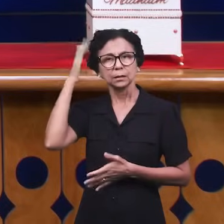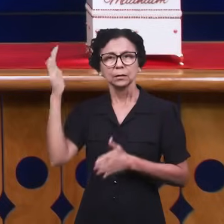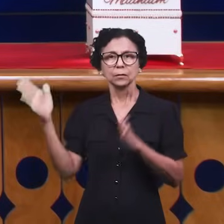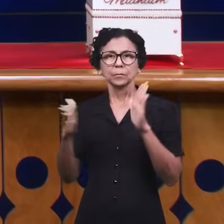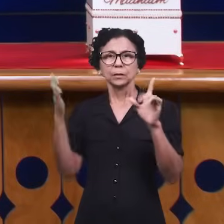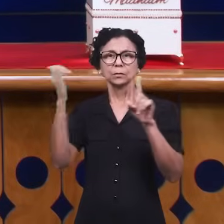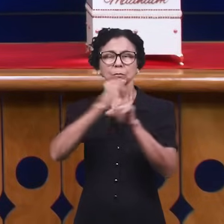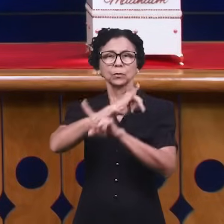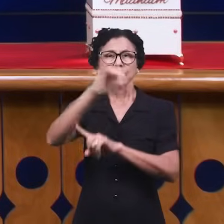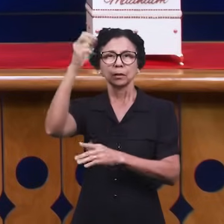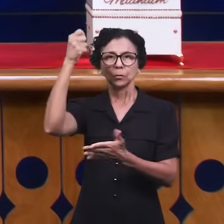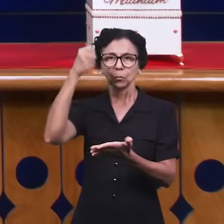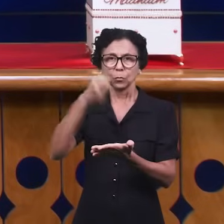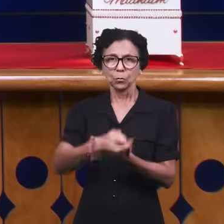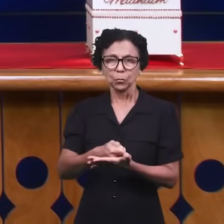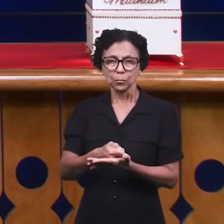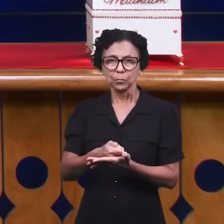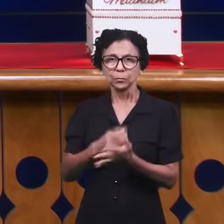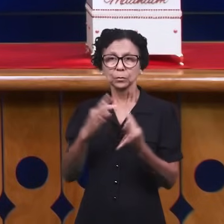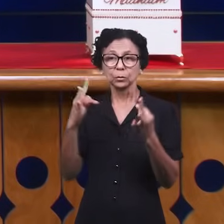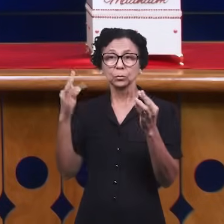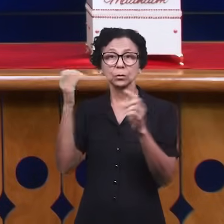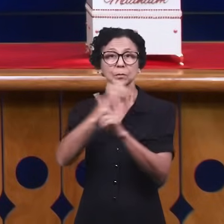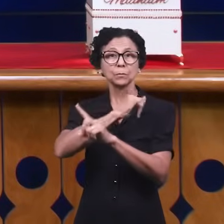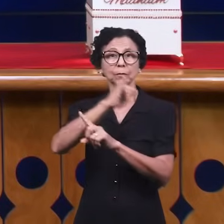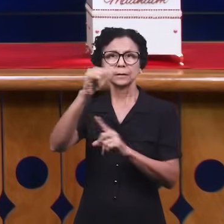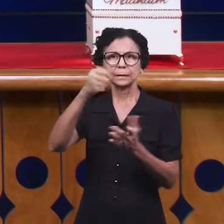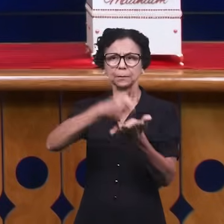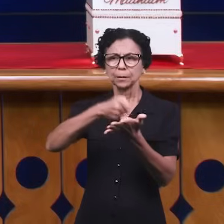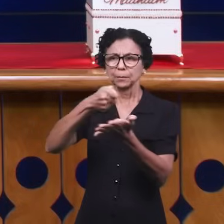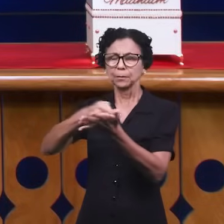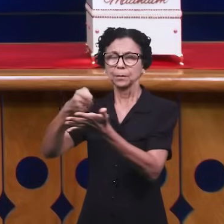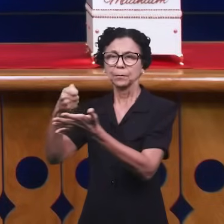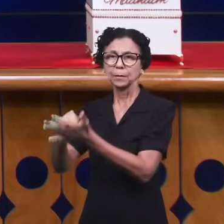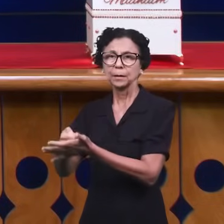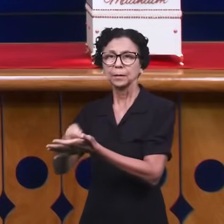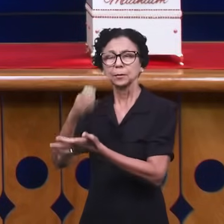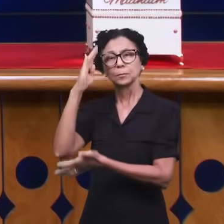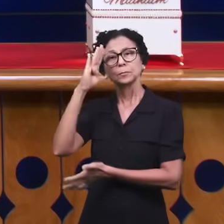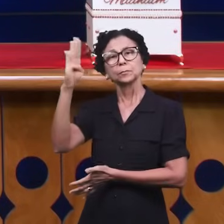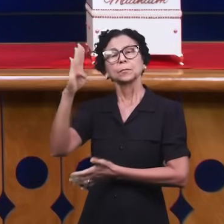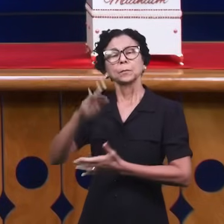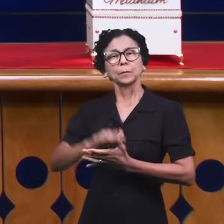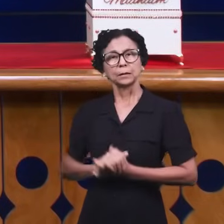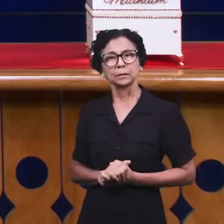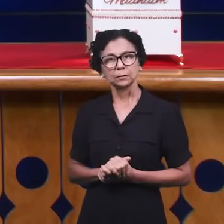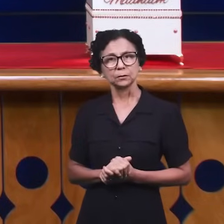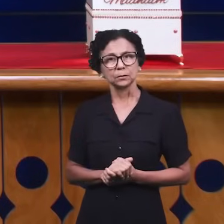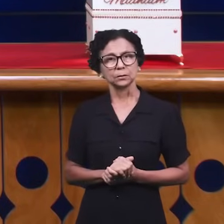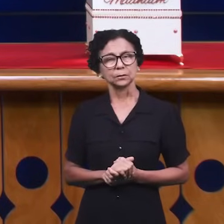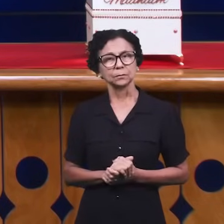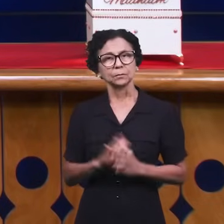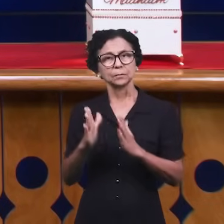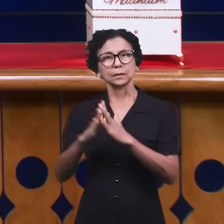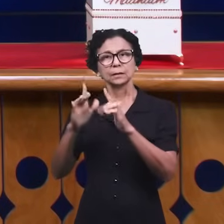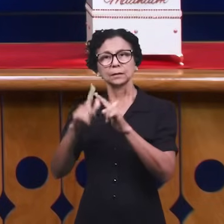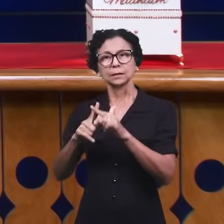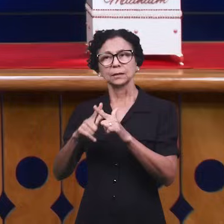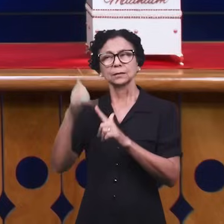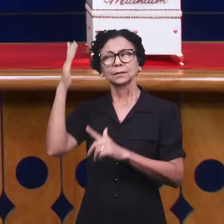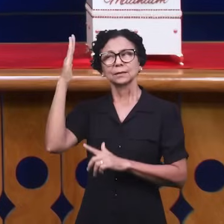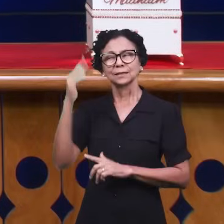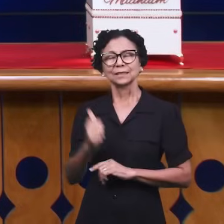está cumprido, as profecias estão aí, e ela caminha principalmente sabendo que